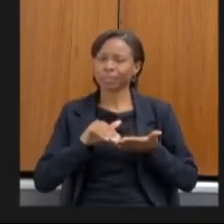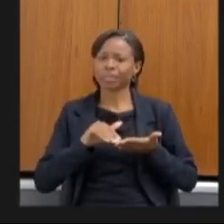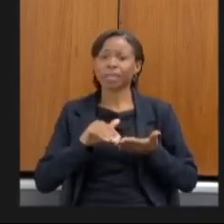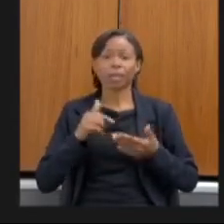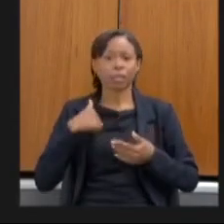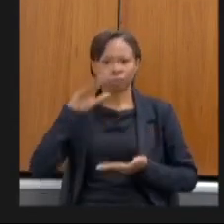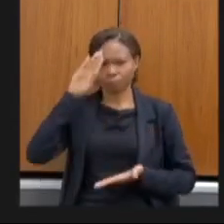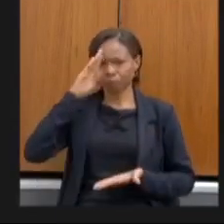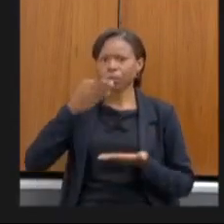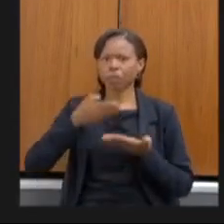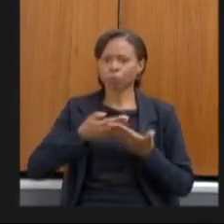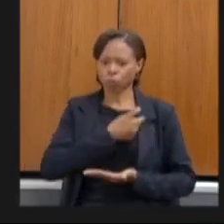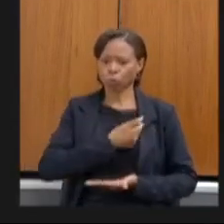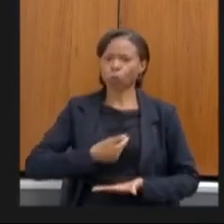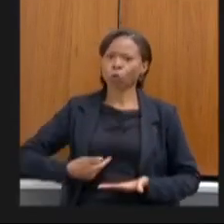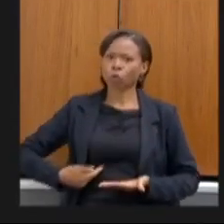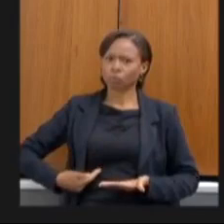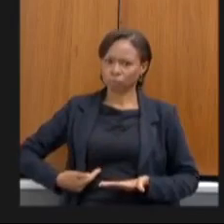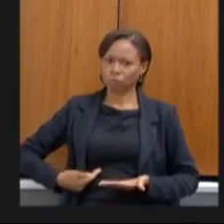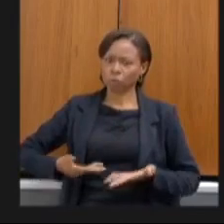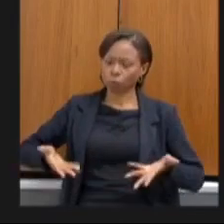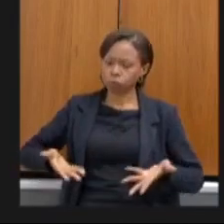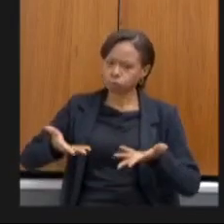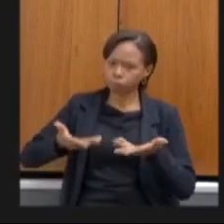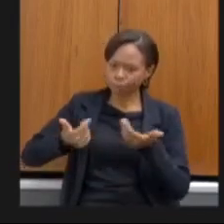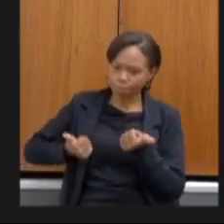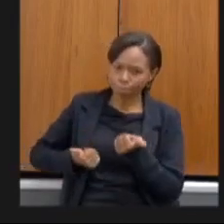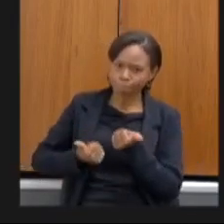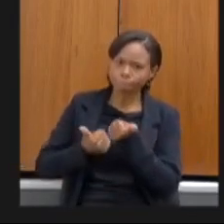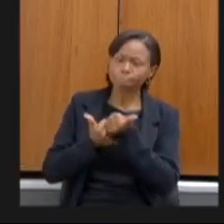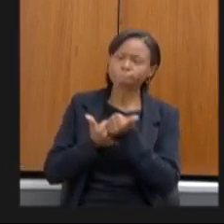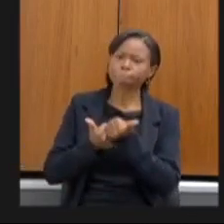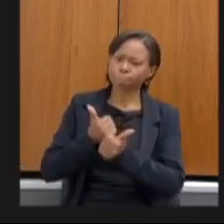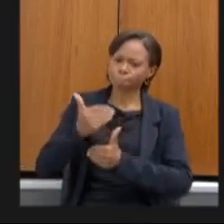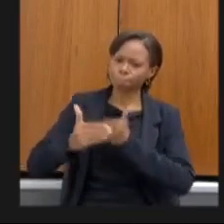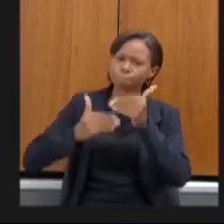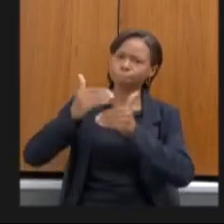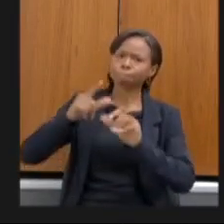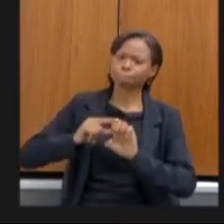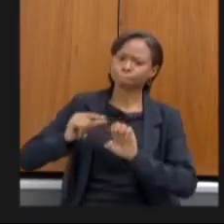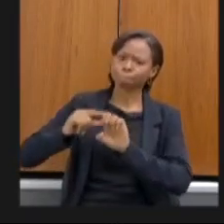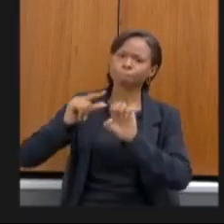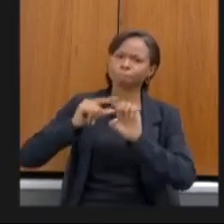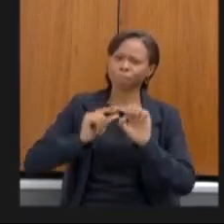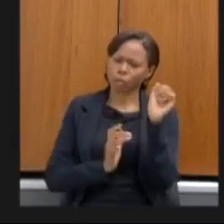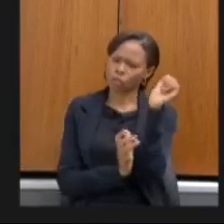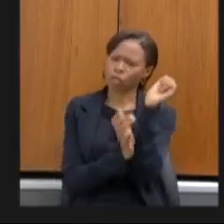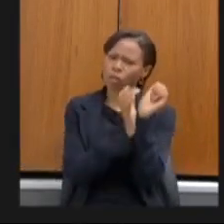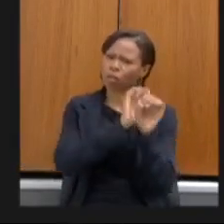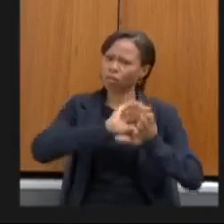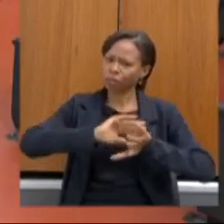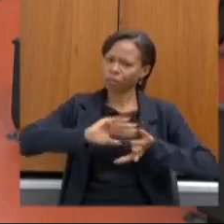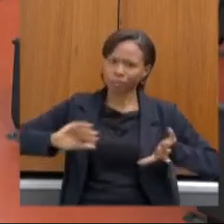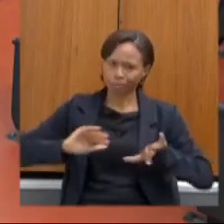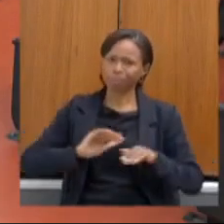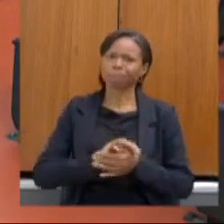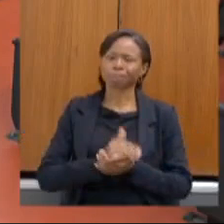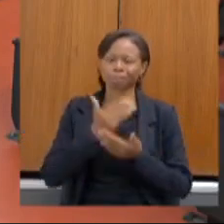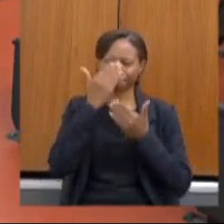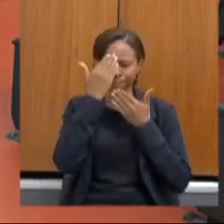como incentivador do empreendimento e com incentivadora desburocratizar bom obrigada